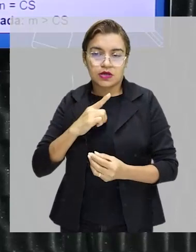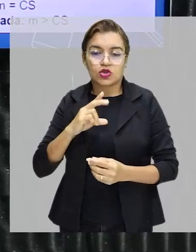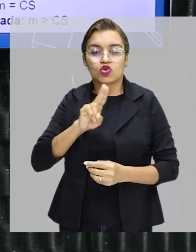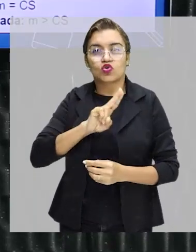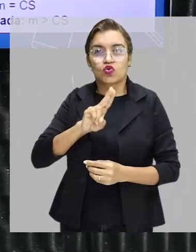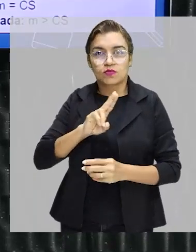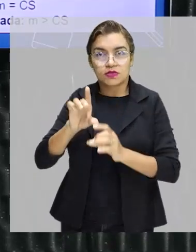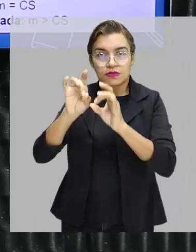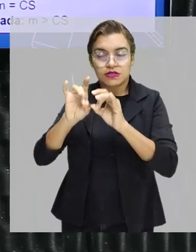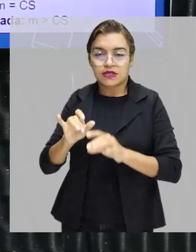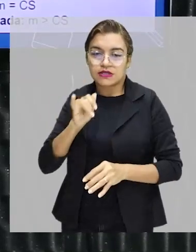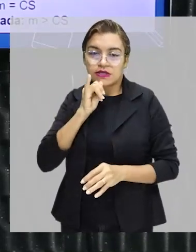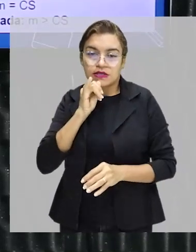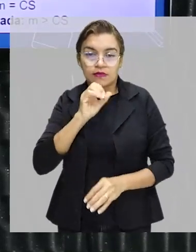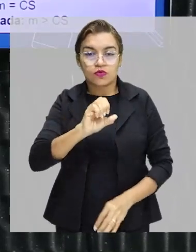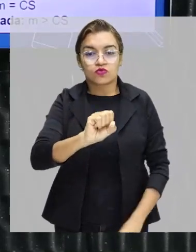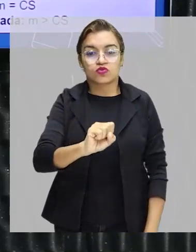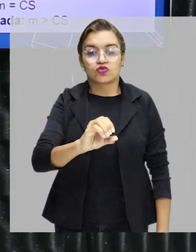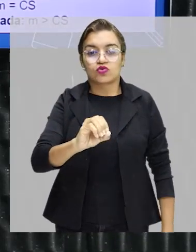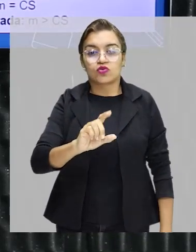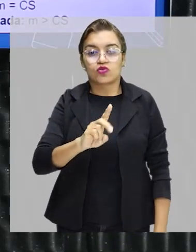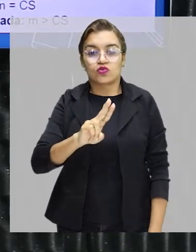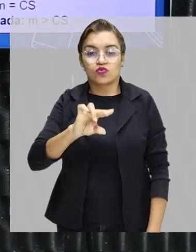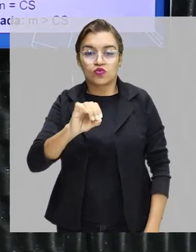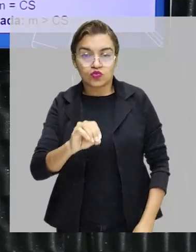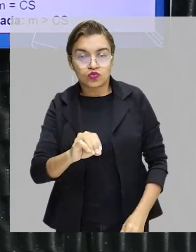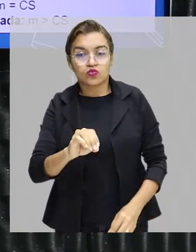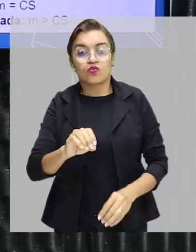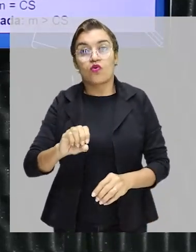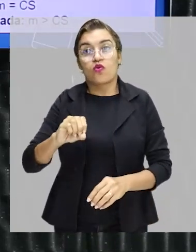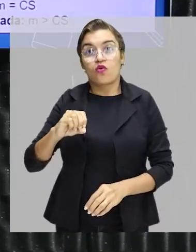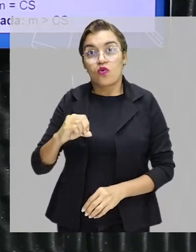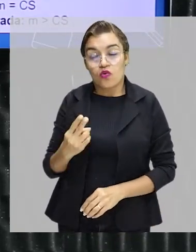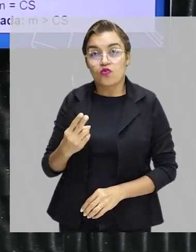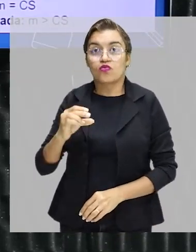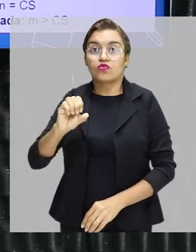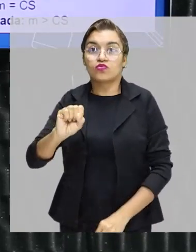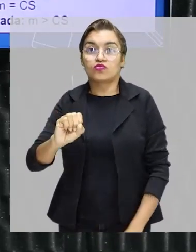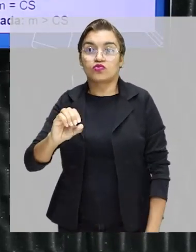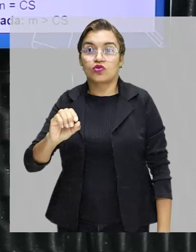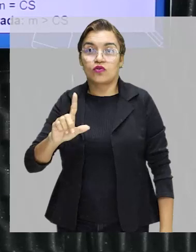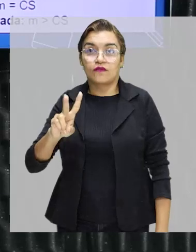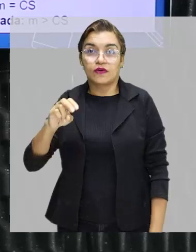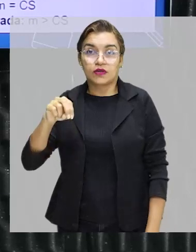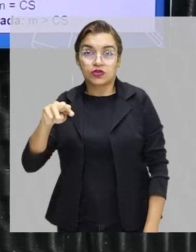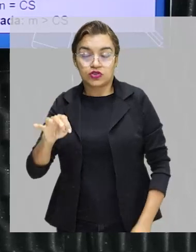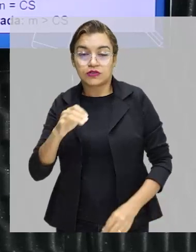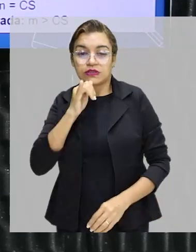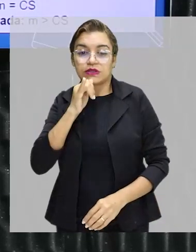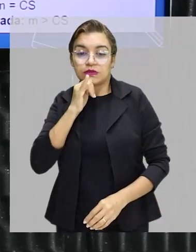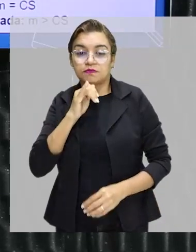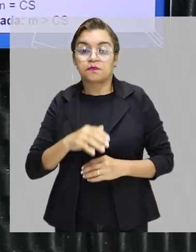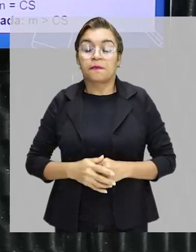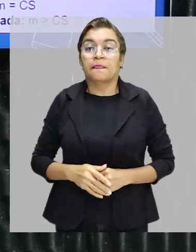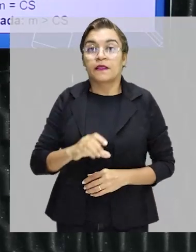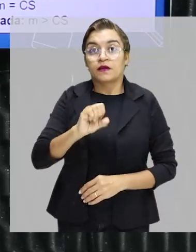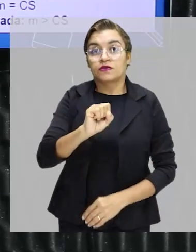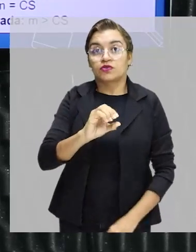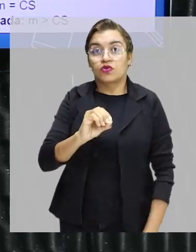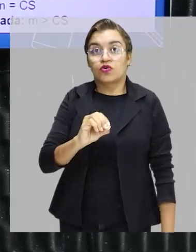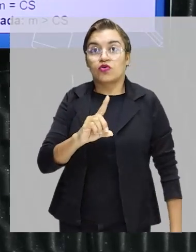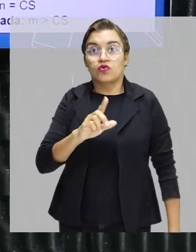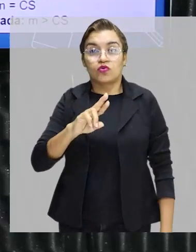só, vou chamar de soluto ou então de solvente. Soluto, aquela substância que vai aparecer em